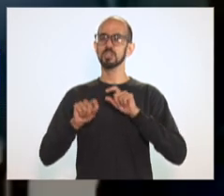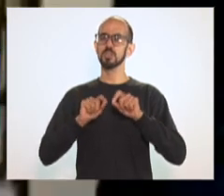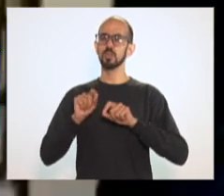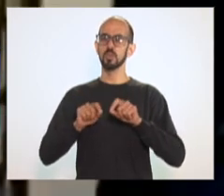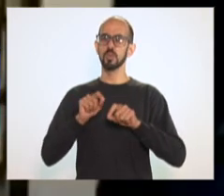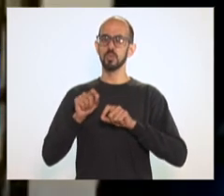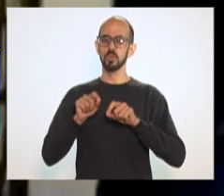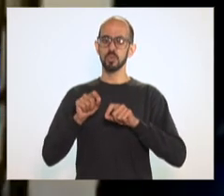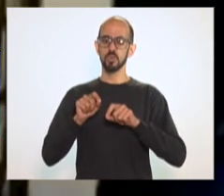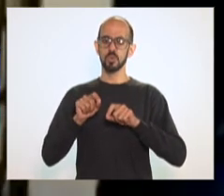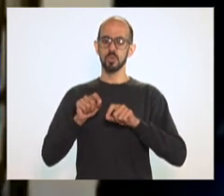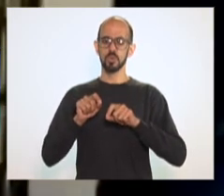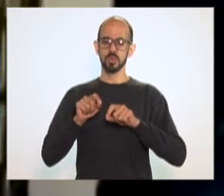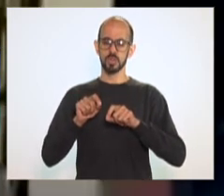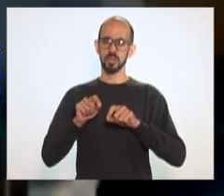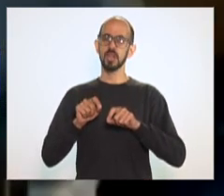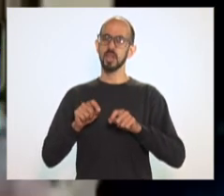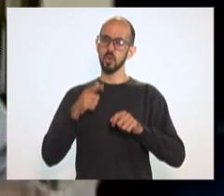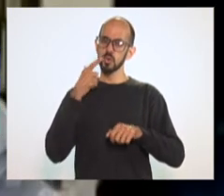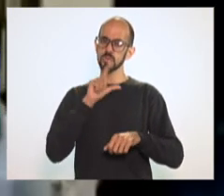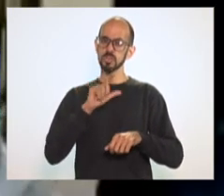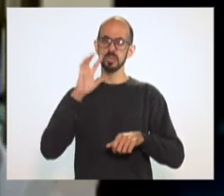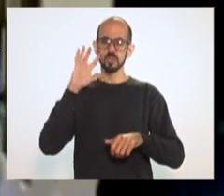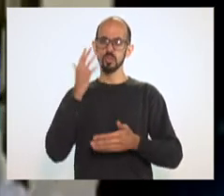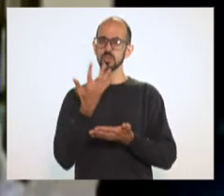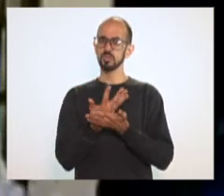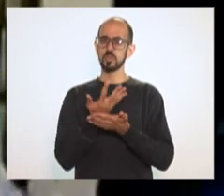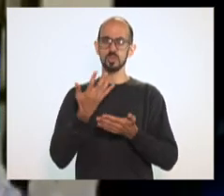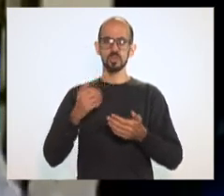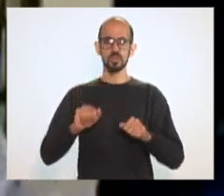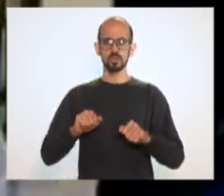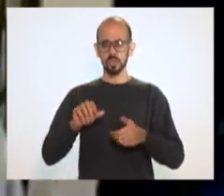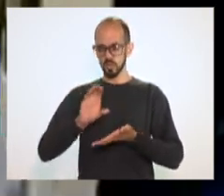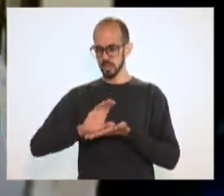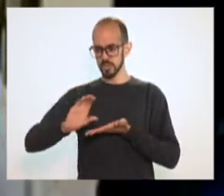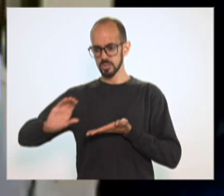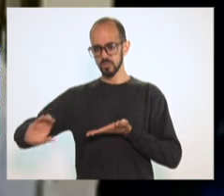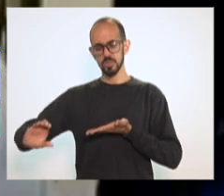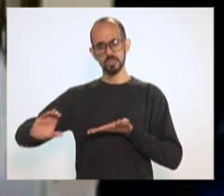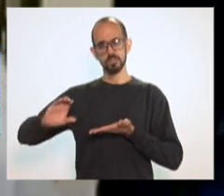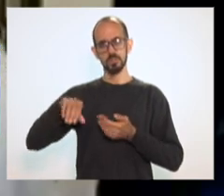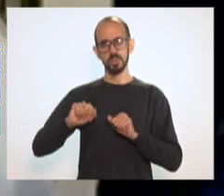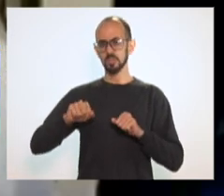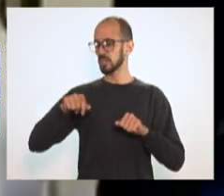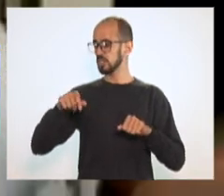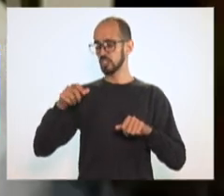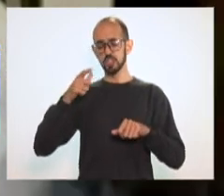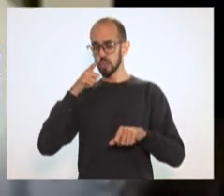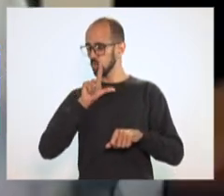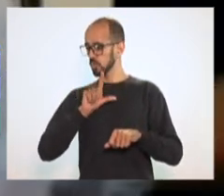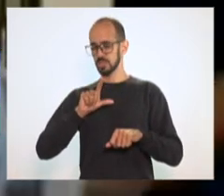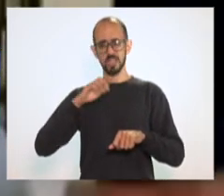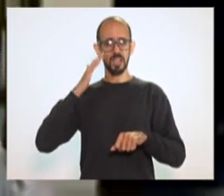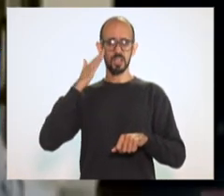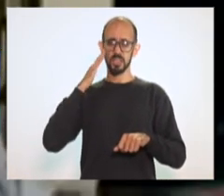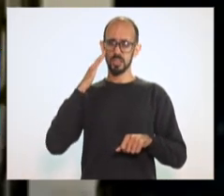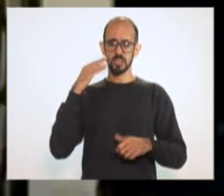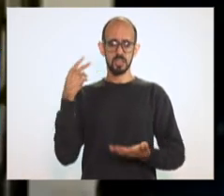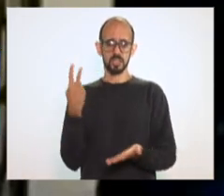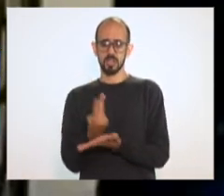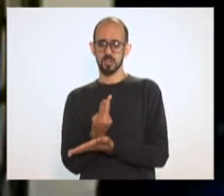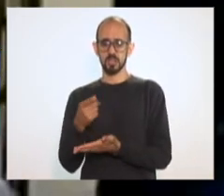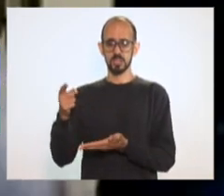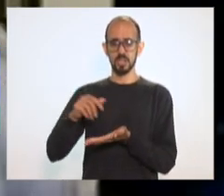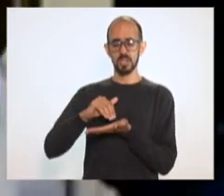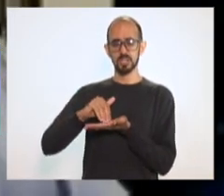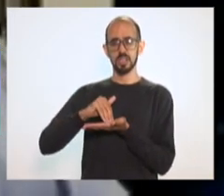esforços enormes inclusive investimento de recursos que a gente não ouve de forma alguma o que está falando a secretaria